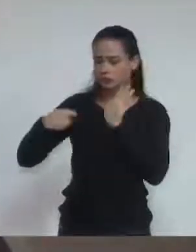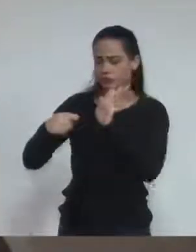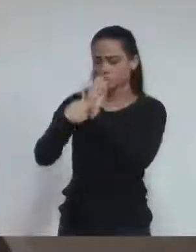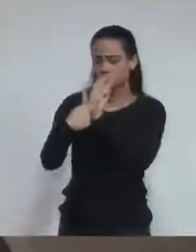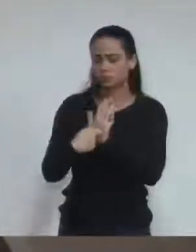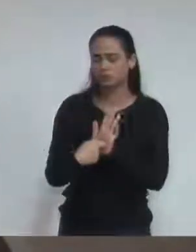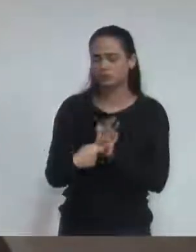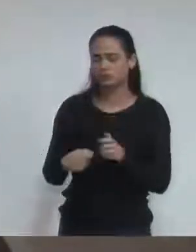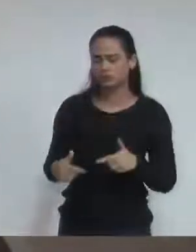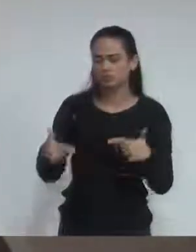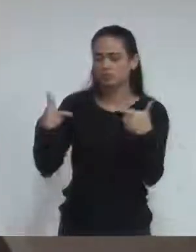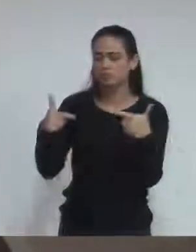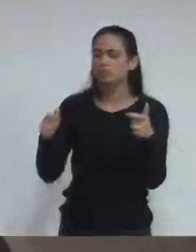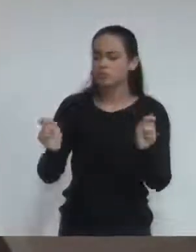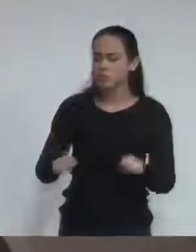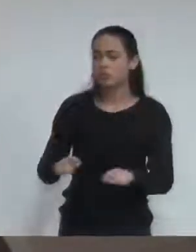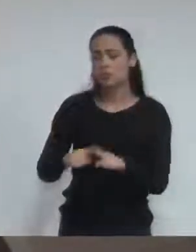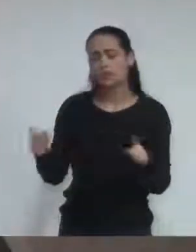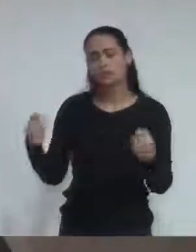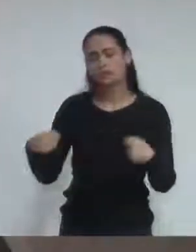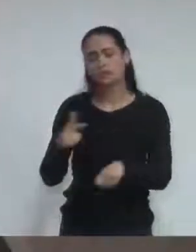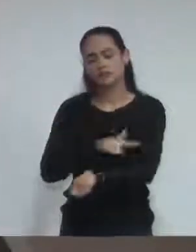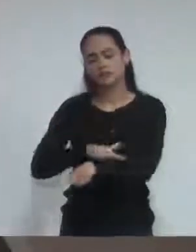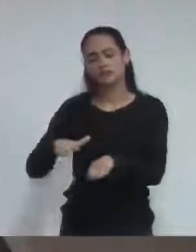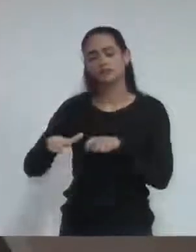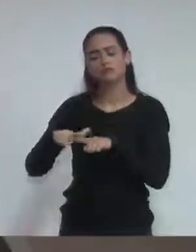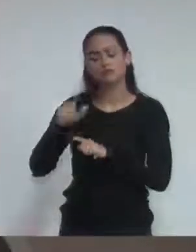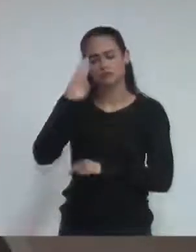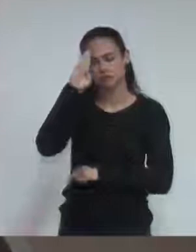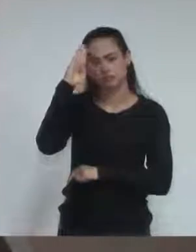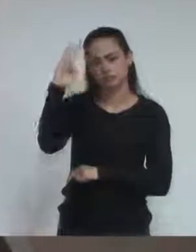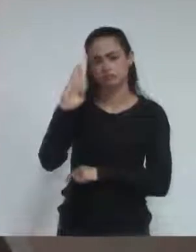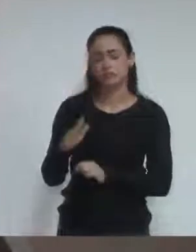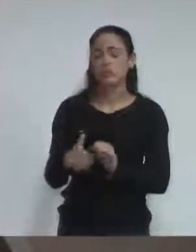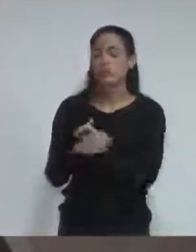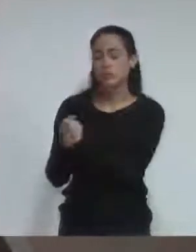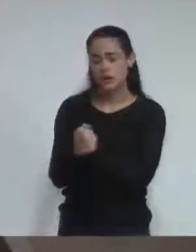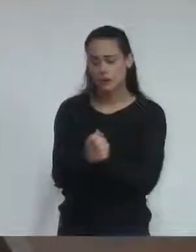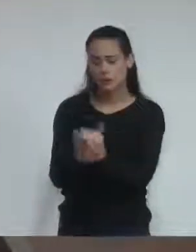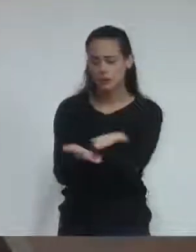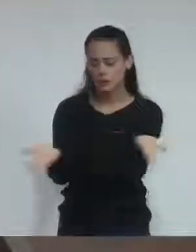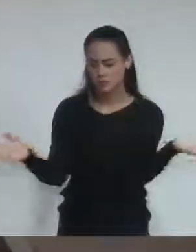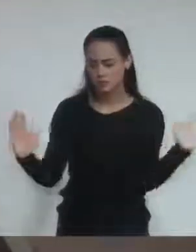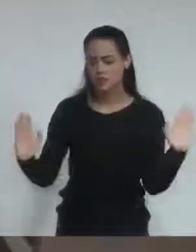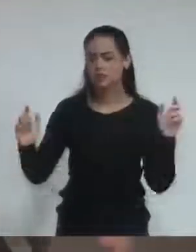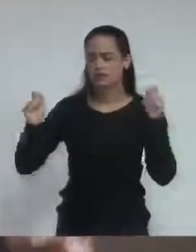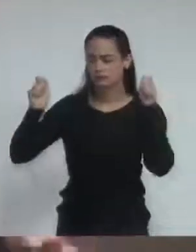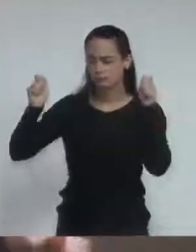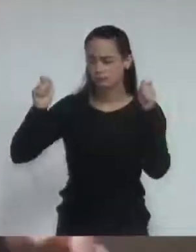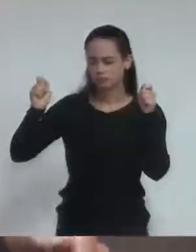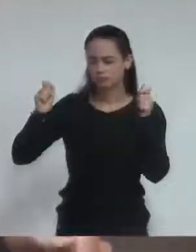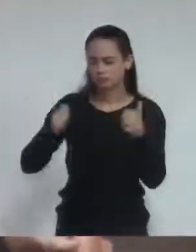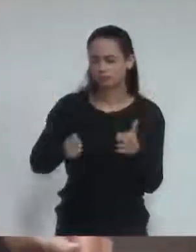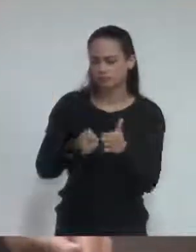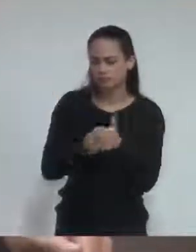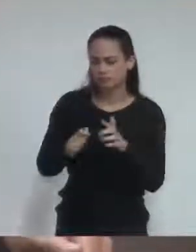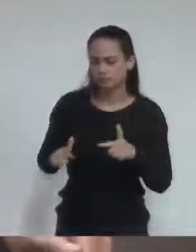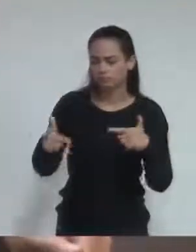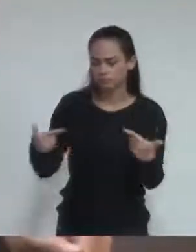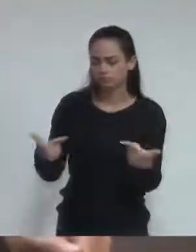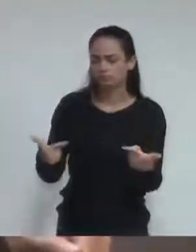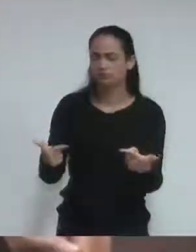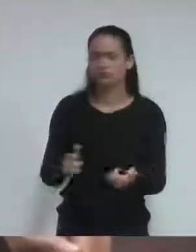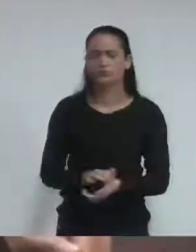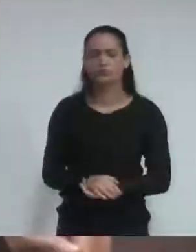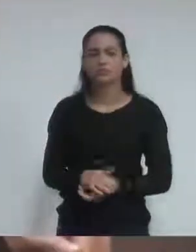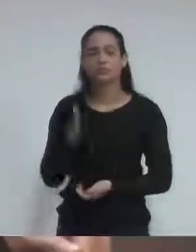ser feito respeitando-se. Então, parabéns para vocês, as reivindicações de vocês são muito justas. A gente sabe que ali o Espaço